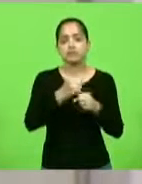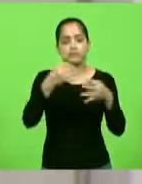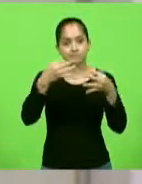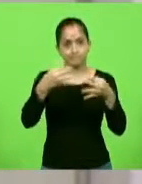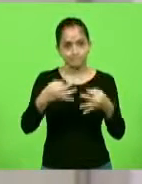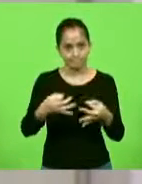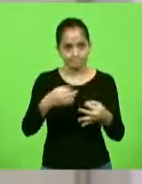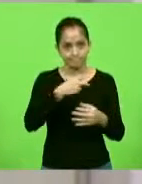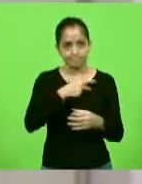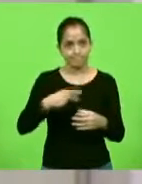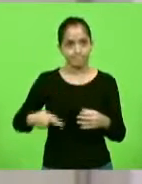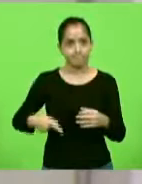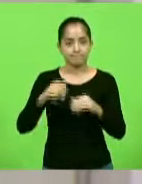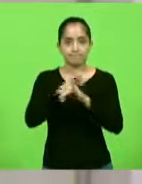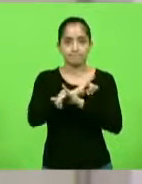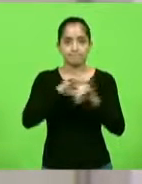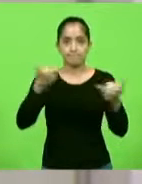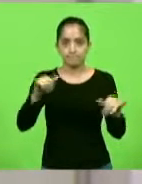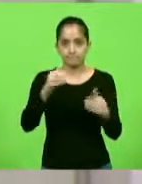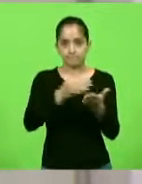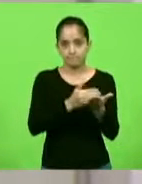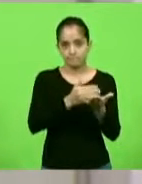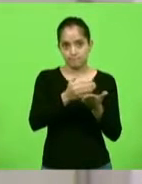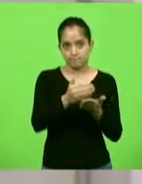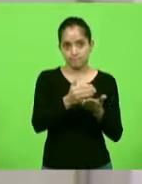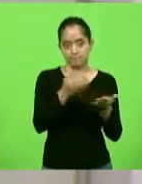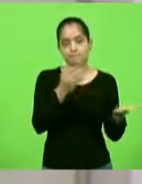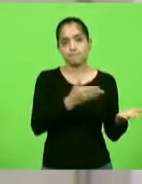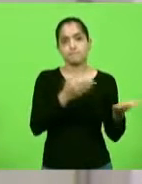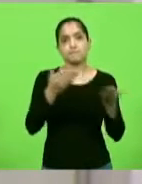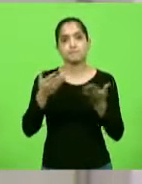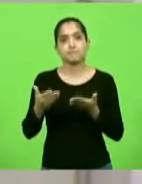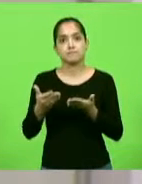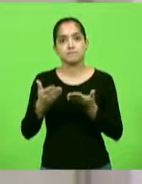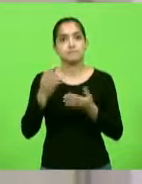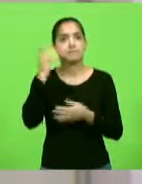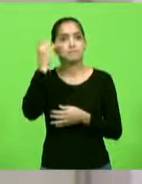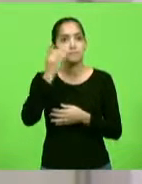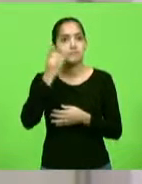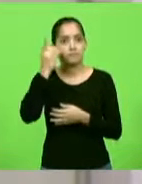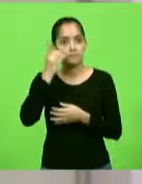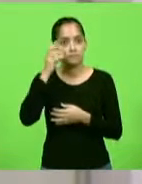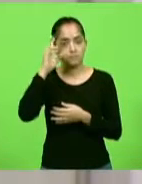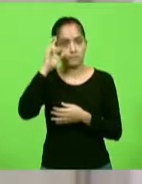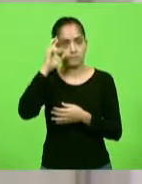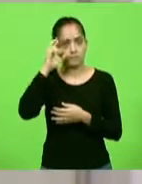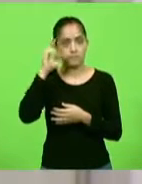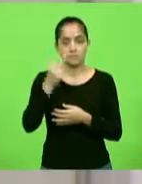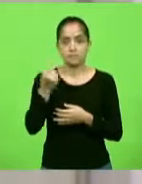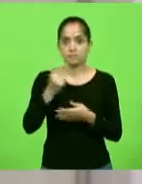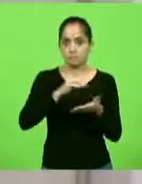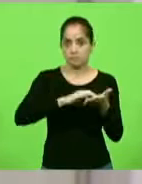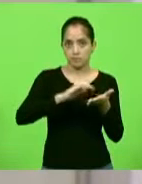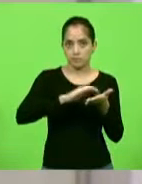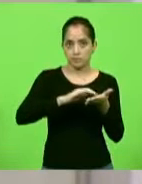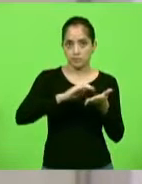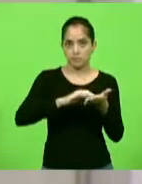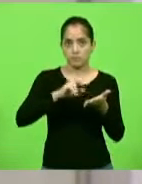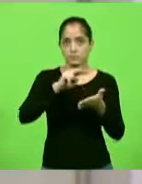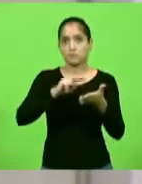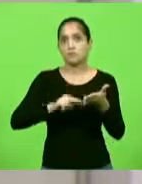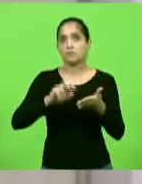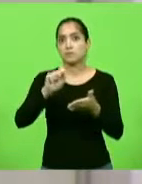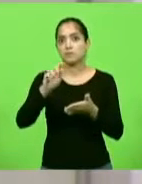regimental, o senhor presidente declarou abertos os trabalhos e convidou o senhor deputado, Ricardo Alba, primeiro secretário, para